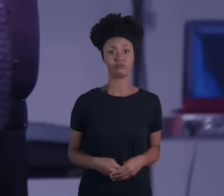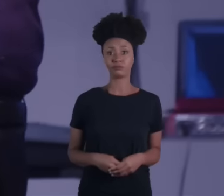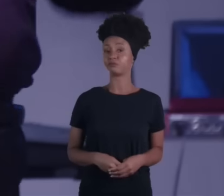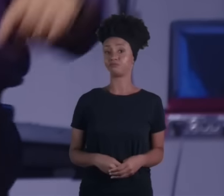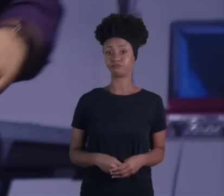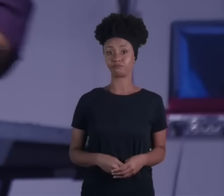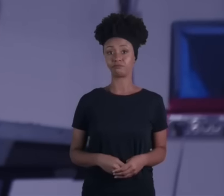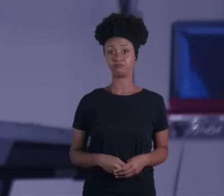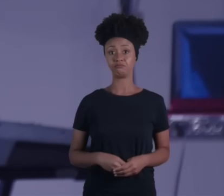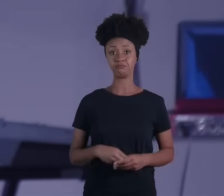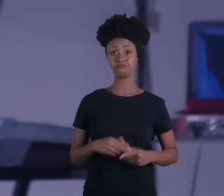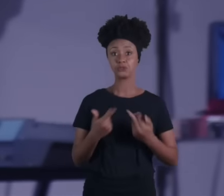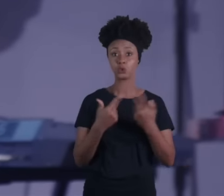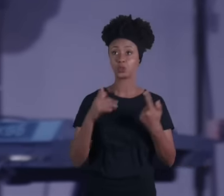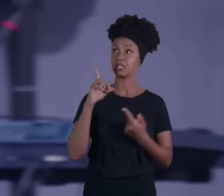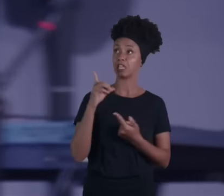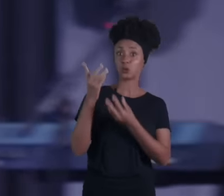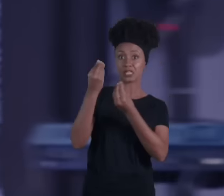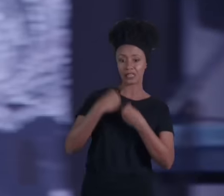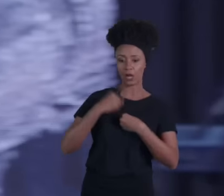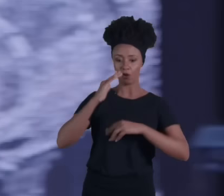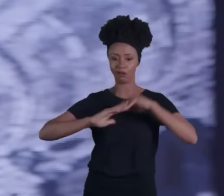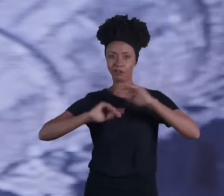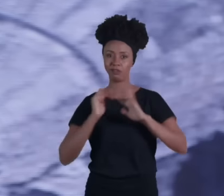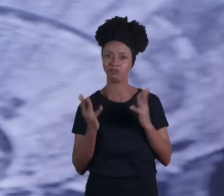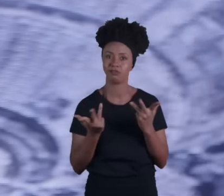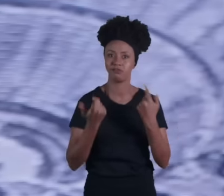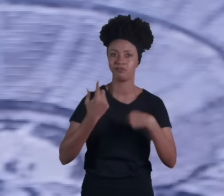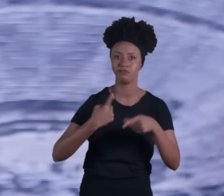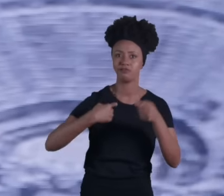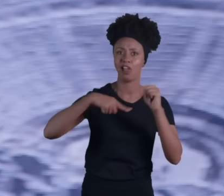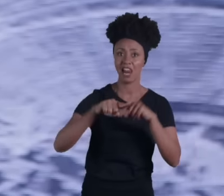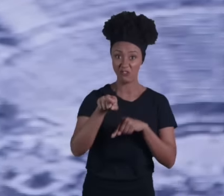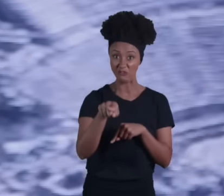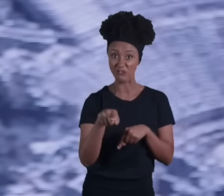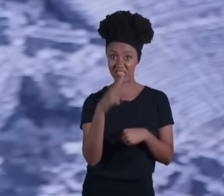Os talentos que Ele te deu não são teus, são dele.